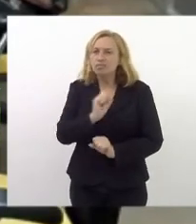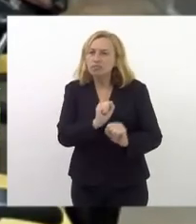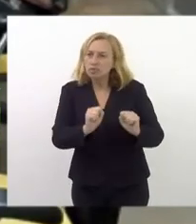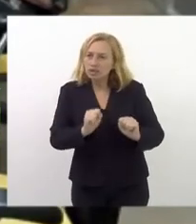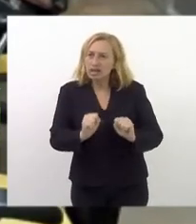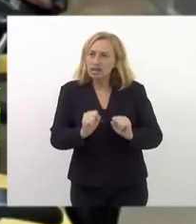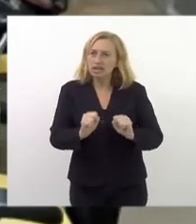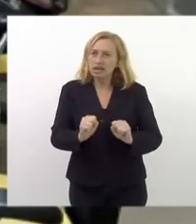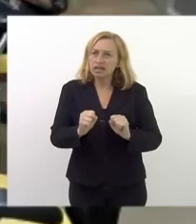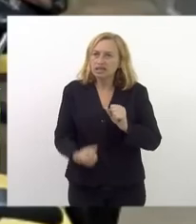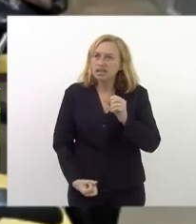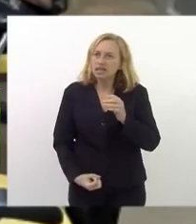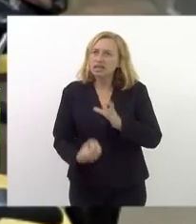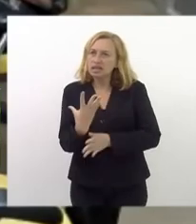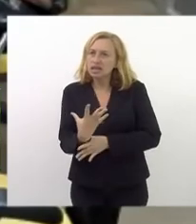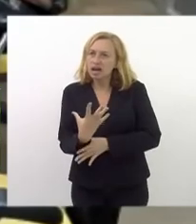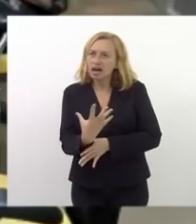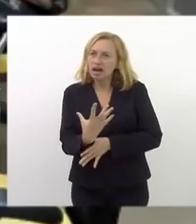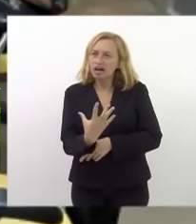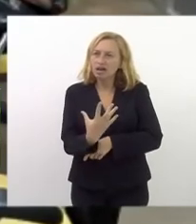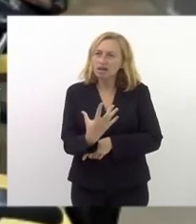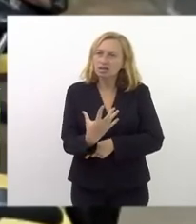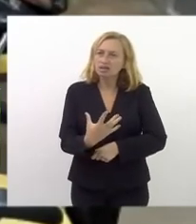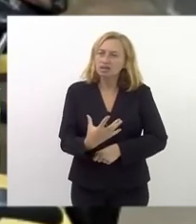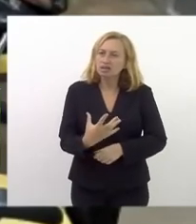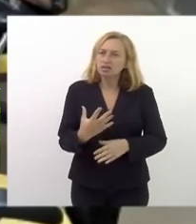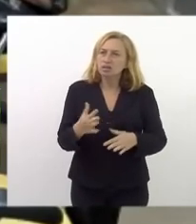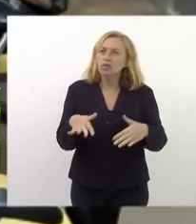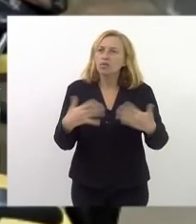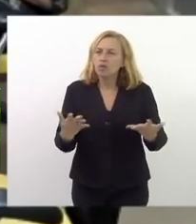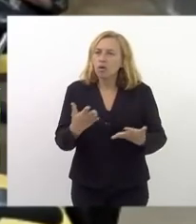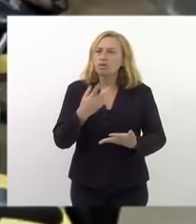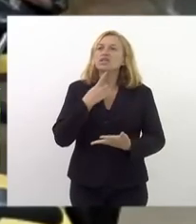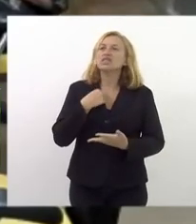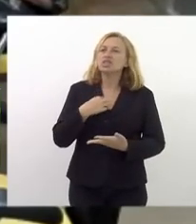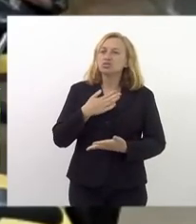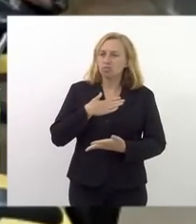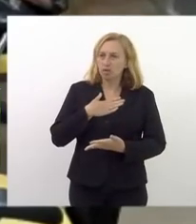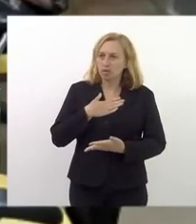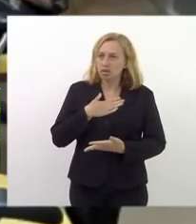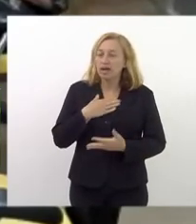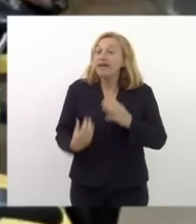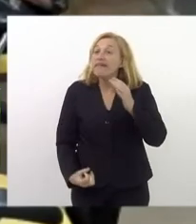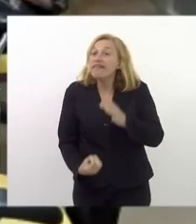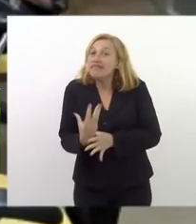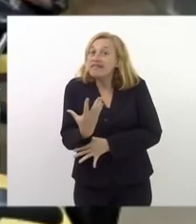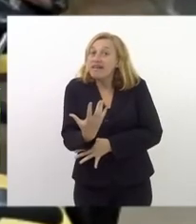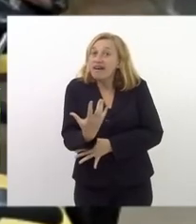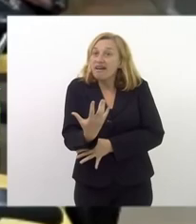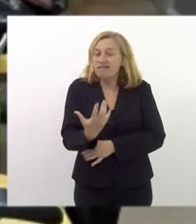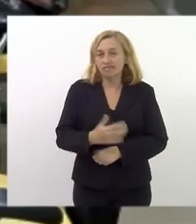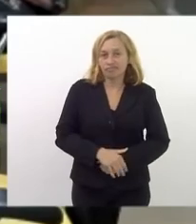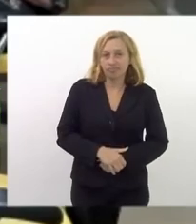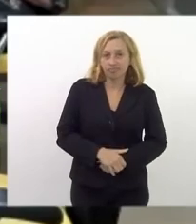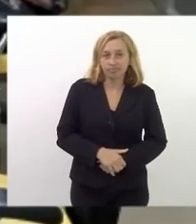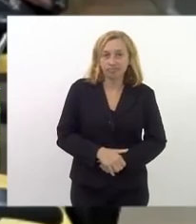pudesse criar... Qual é a minha expectativa nisso? É que a gente criasse